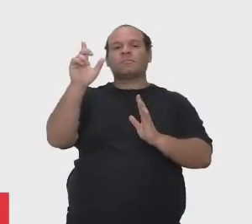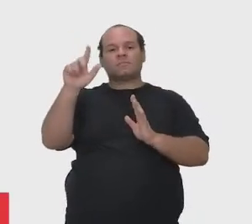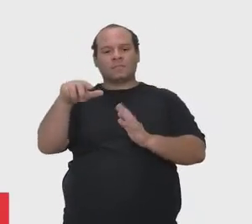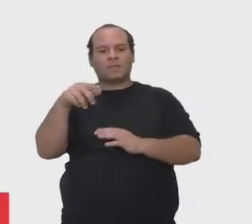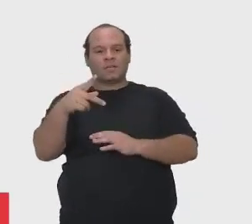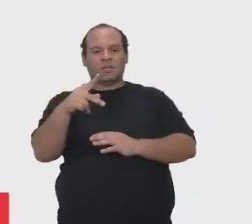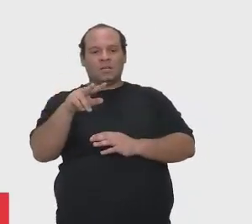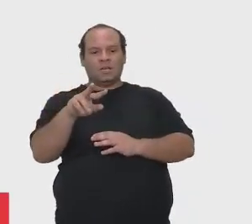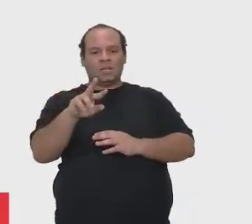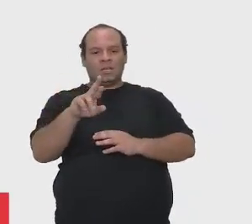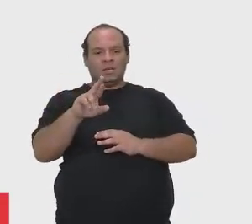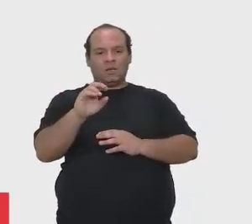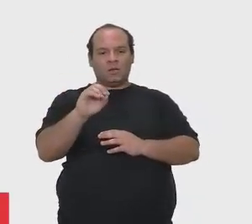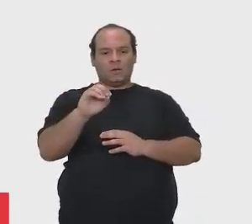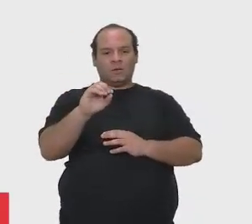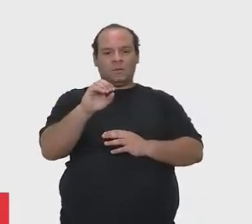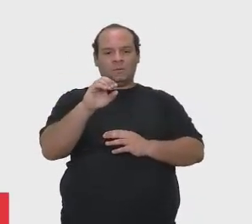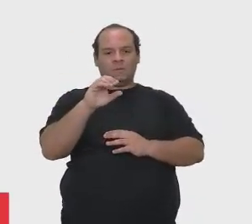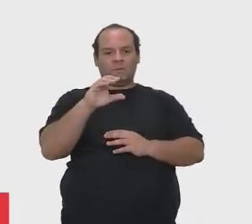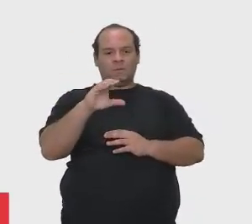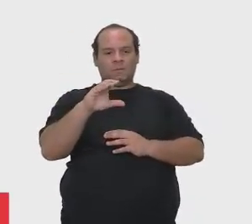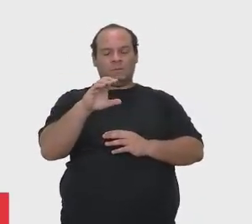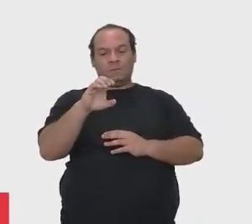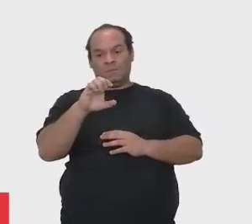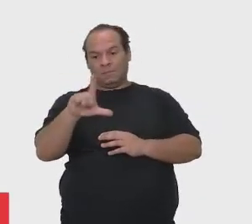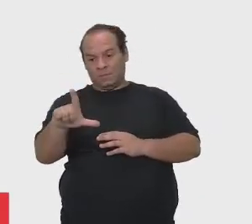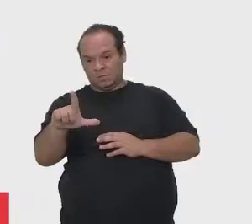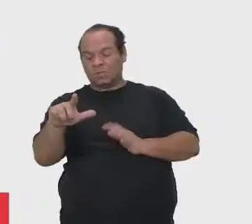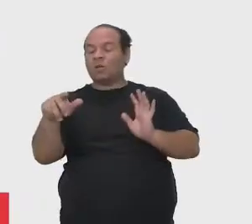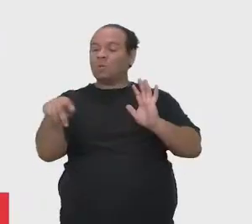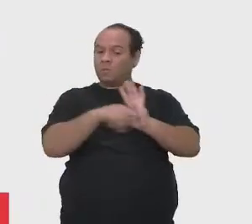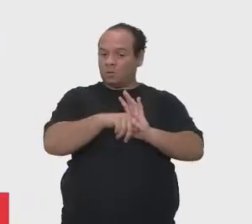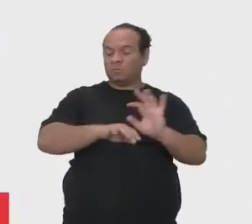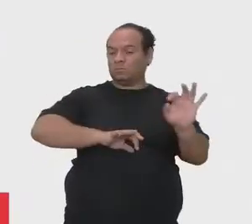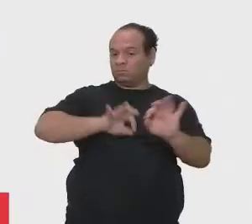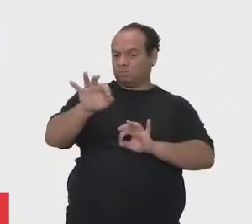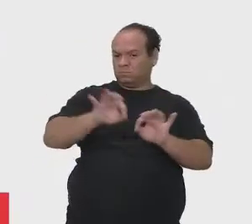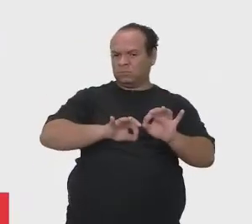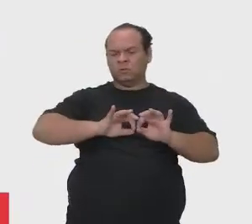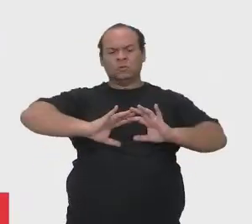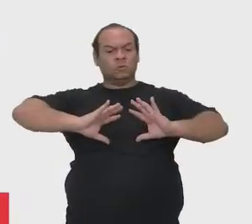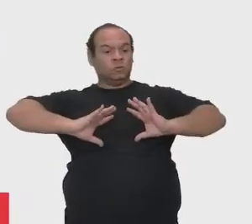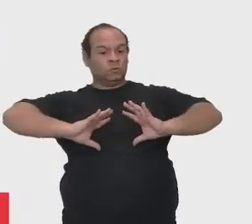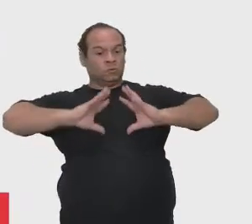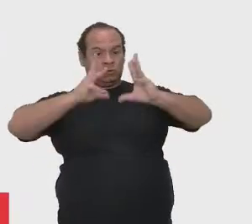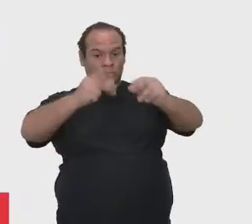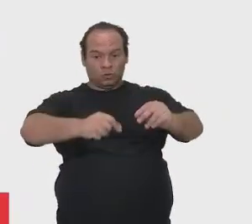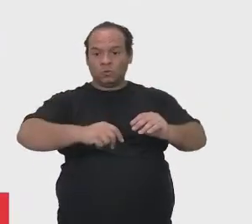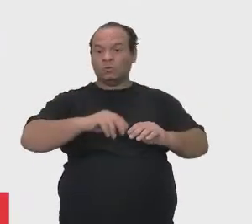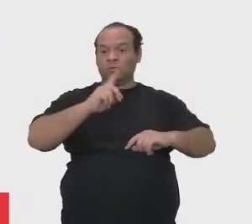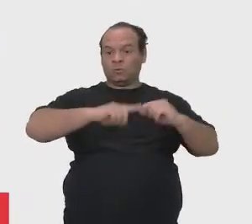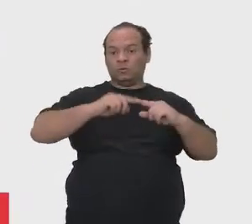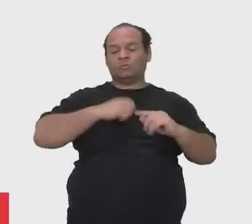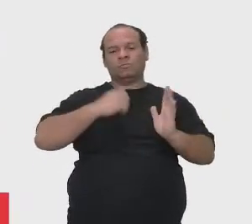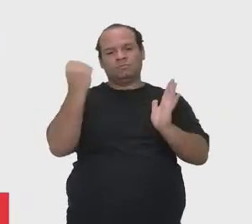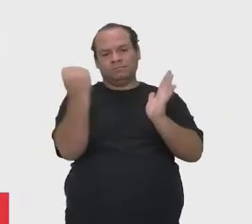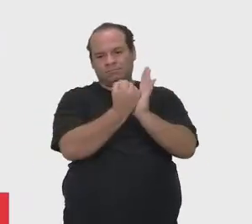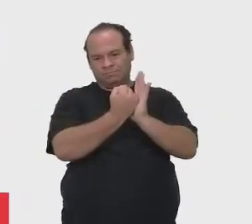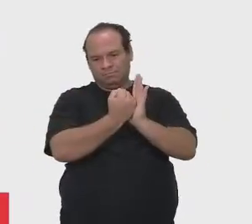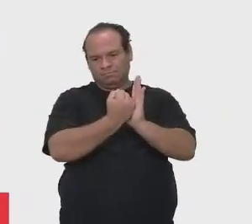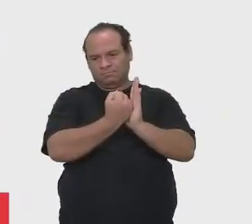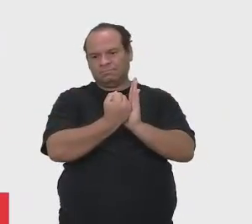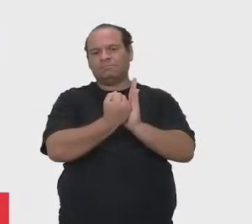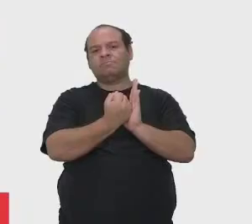Procel, que é do Programa Nacional de Conservação de Energia. Todo produto que tem essa etiqueta, ele é